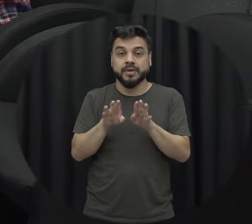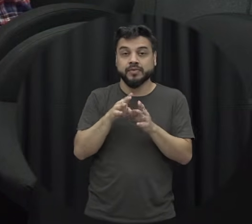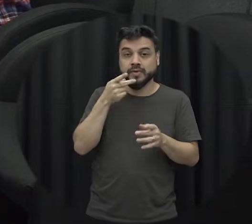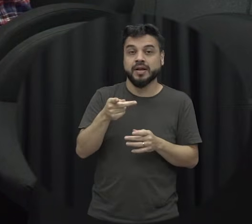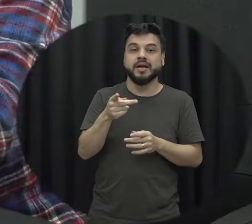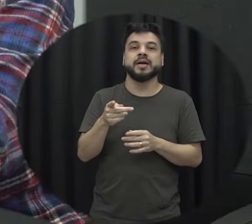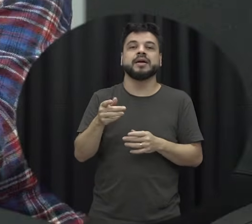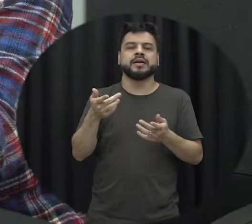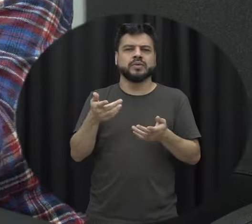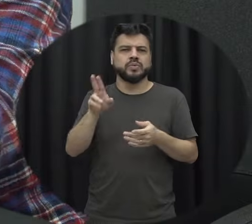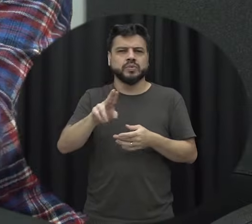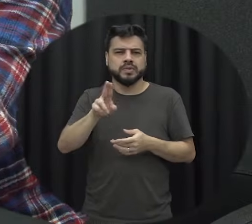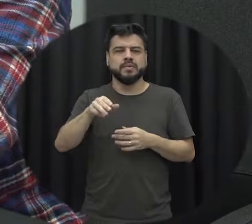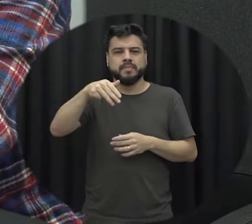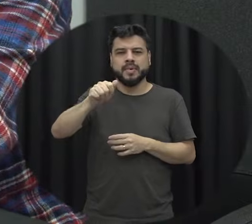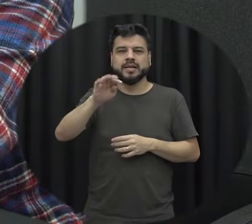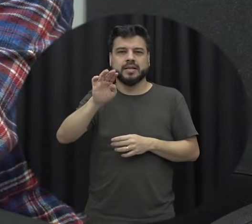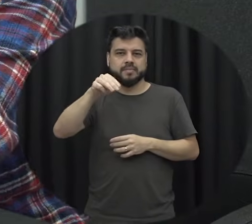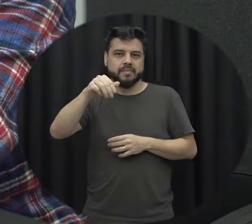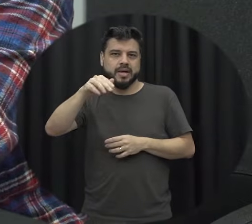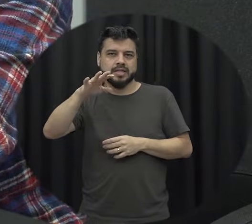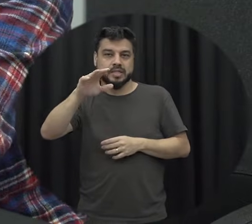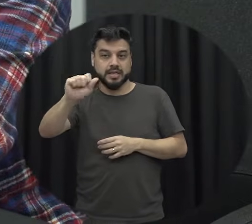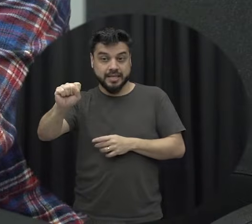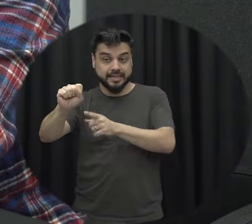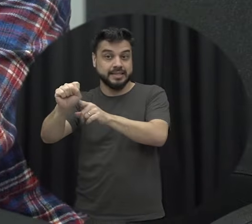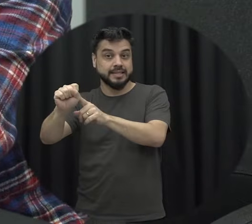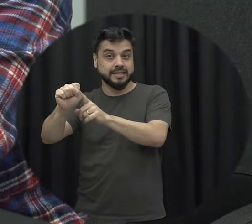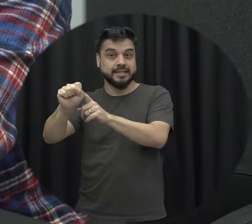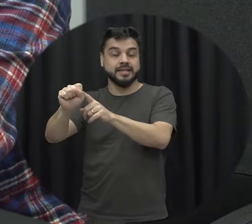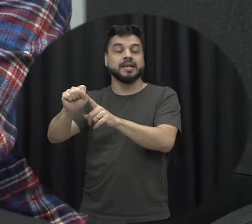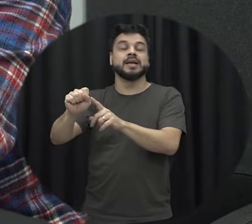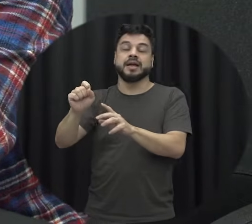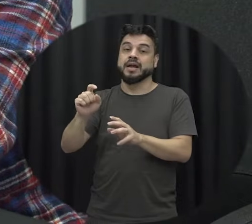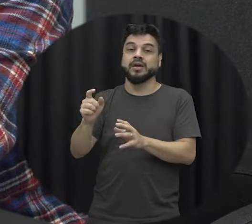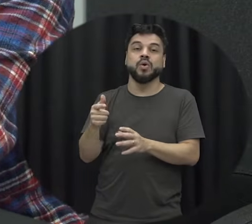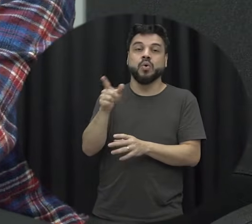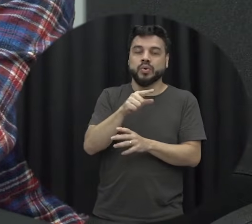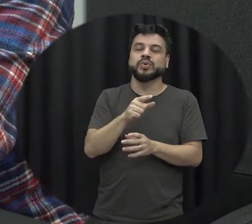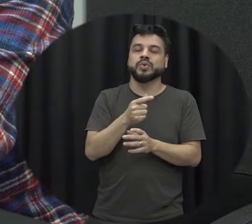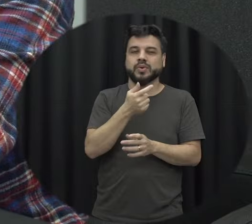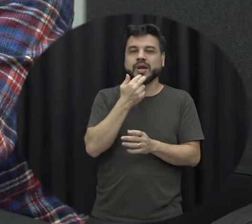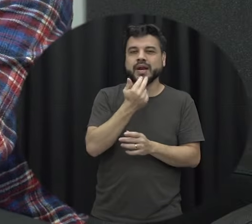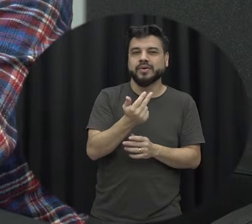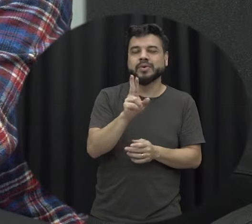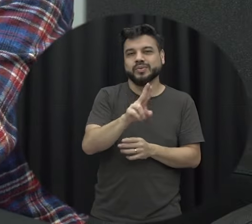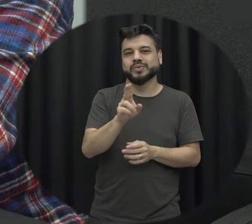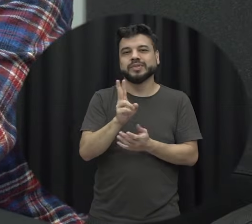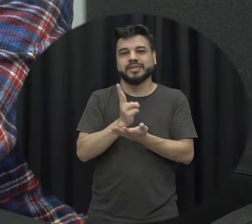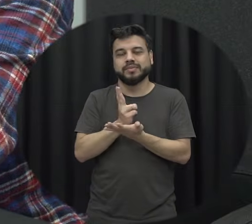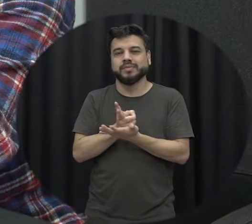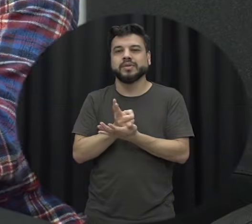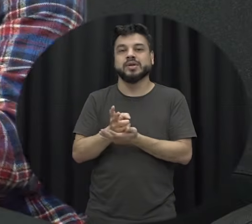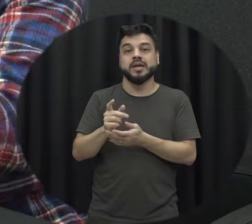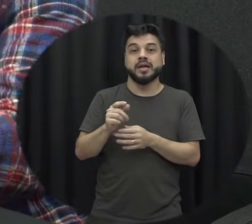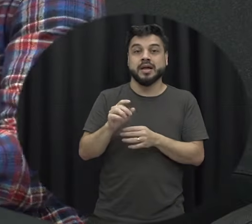nesses idiomas, está no plural. No português ela não conserva essa origem, mas nesses idiomas, por exemplo, essa palavra é falada no